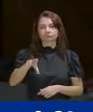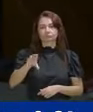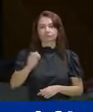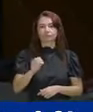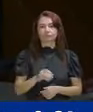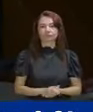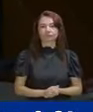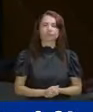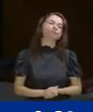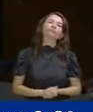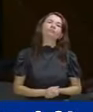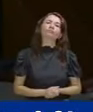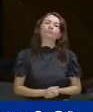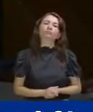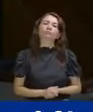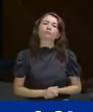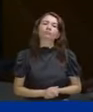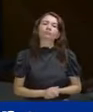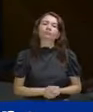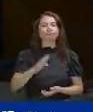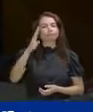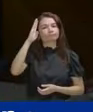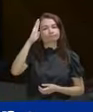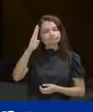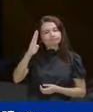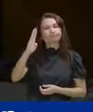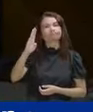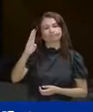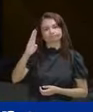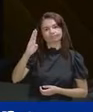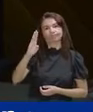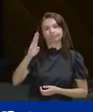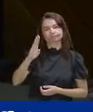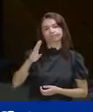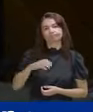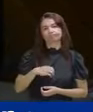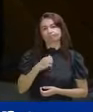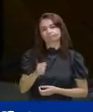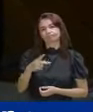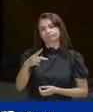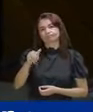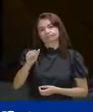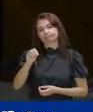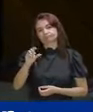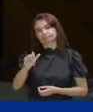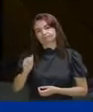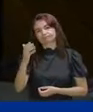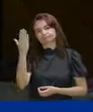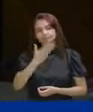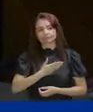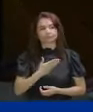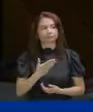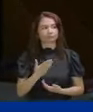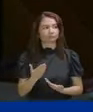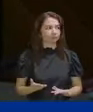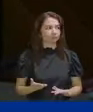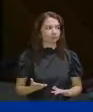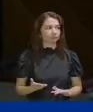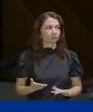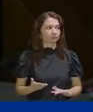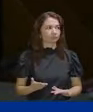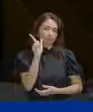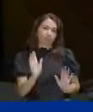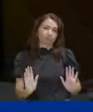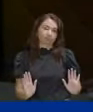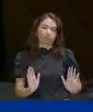juiz Normando de Souza. Ele é negro de pele clara, tem cabelos castanhos escuros, presos para trás, usa óculos de armação escura e traje a toga